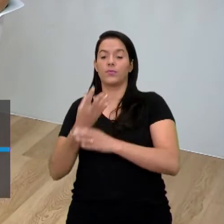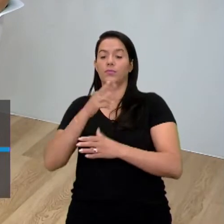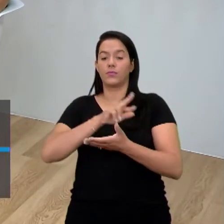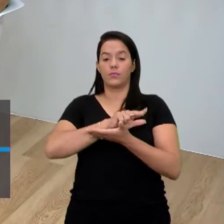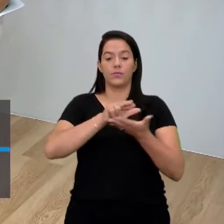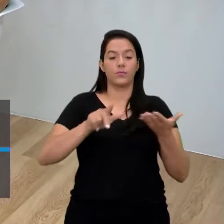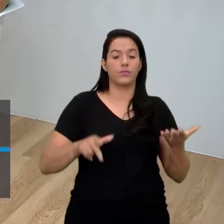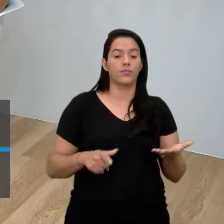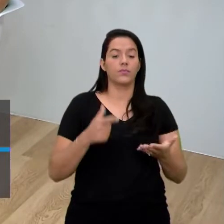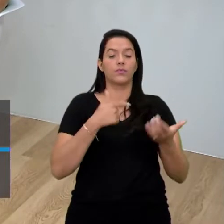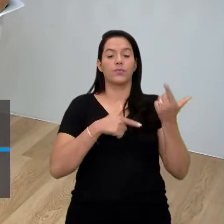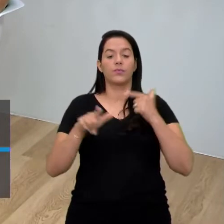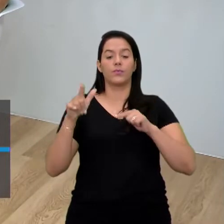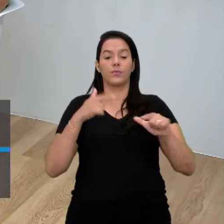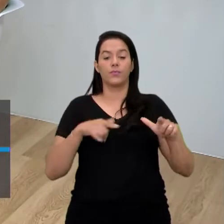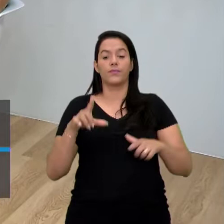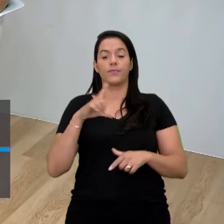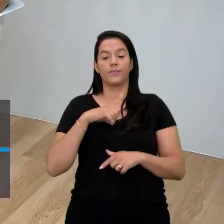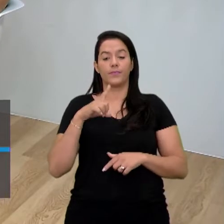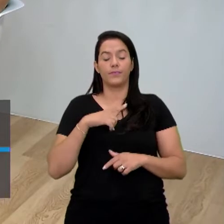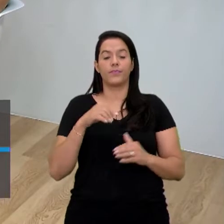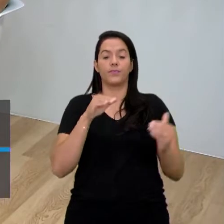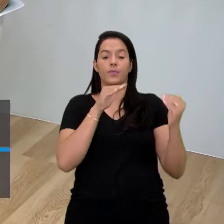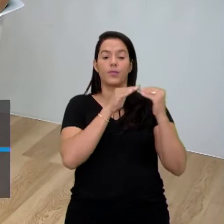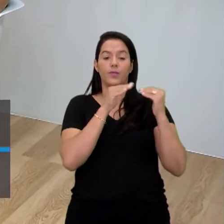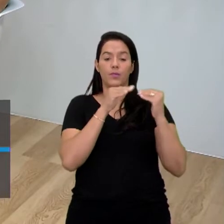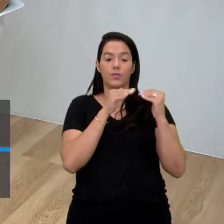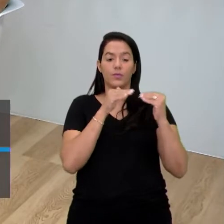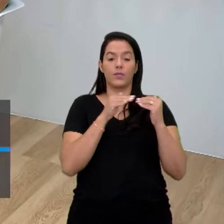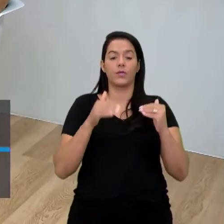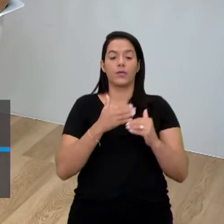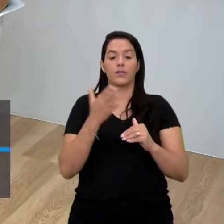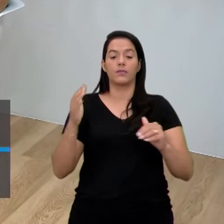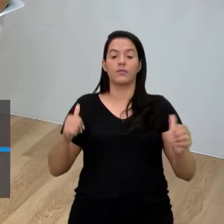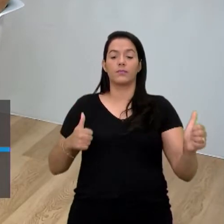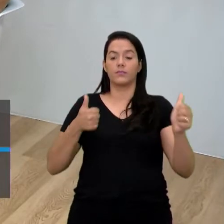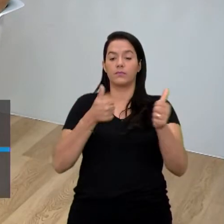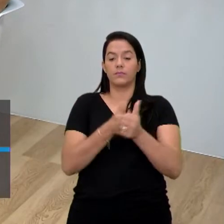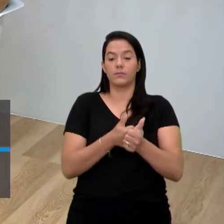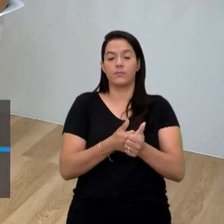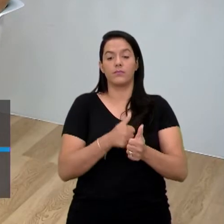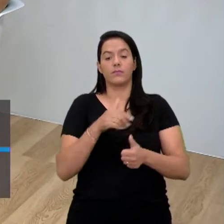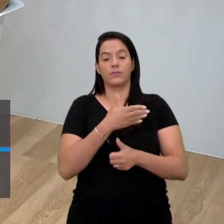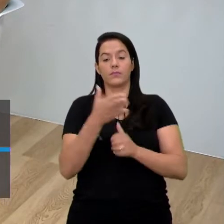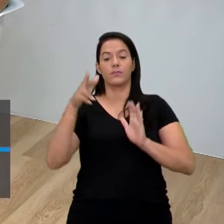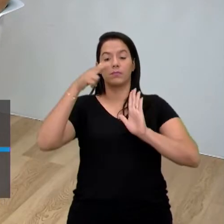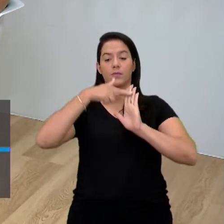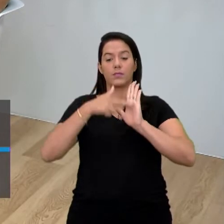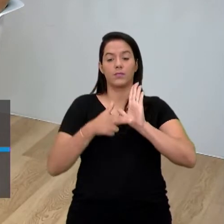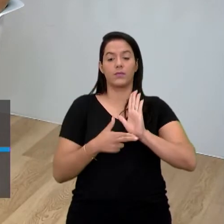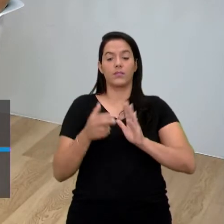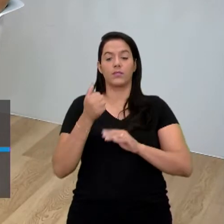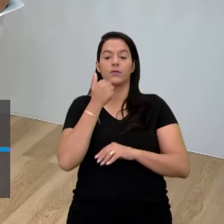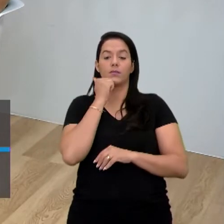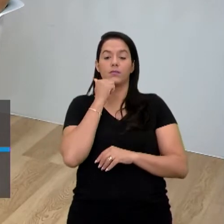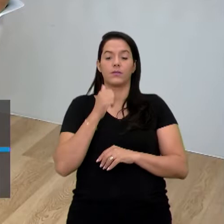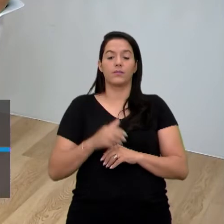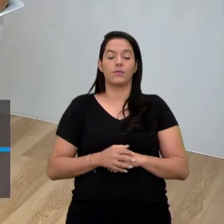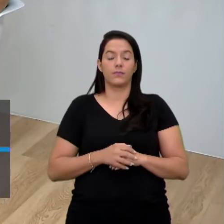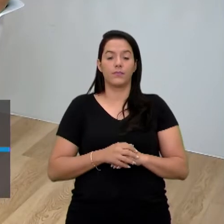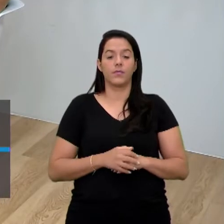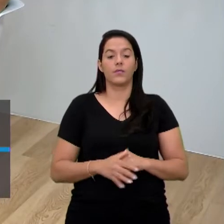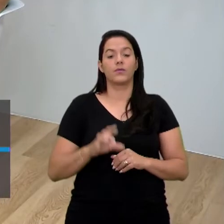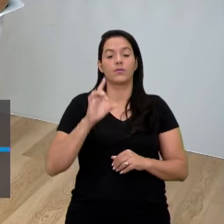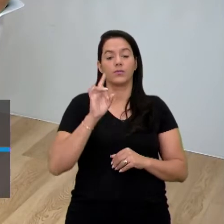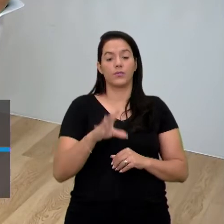construídos. E os estereótipos construídos em senso comum, eles não seguem o menor critério científico. Não. Só que eles têm